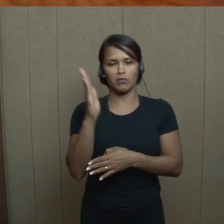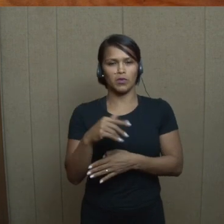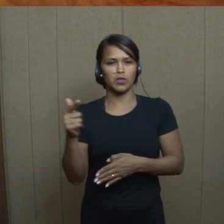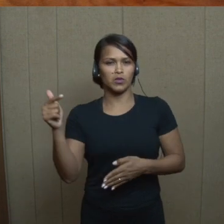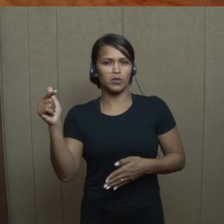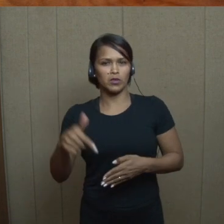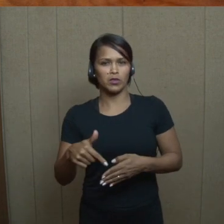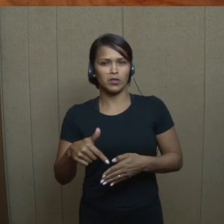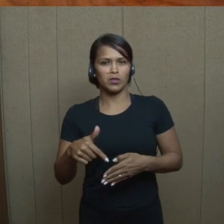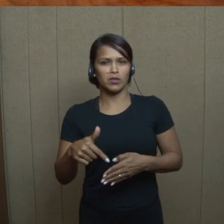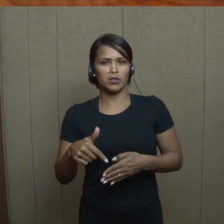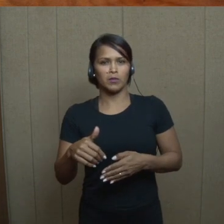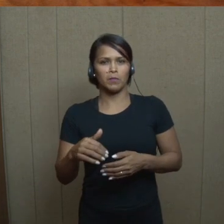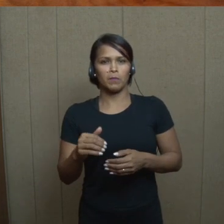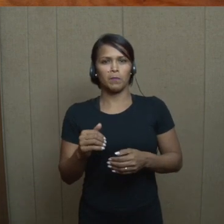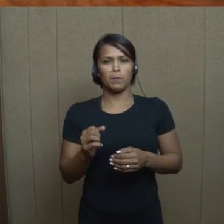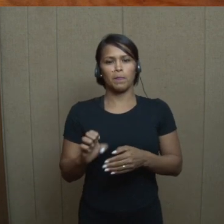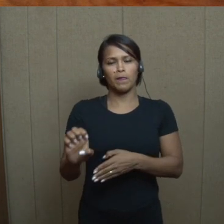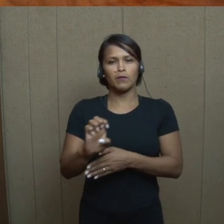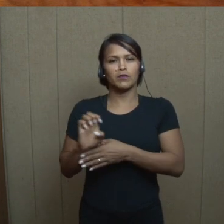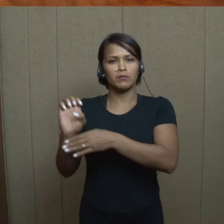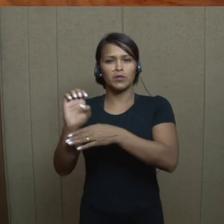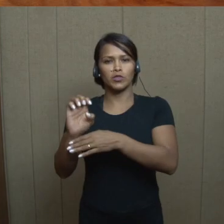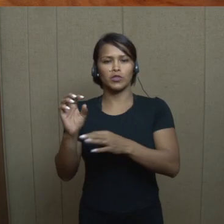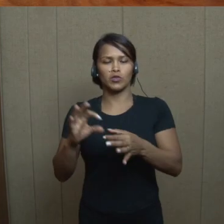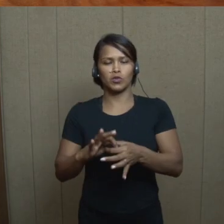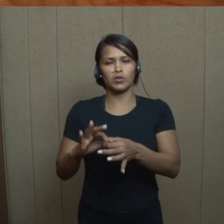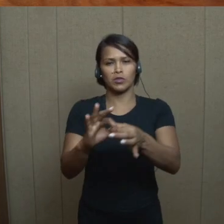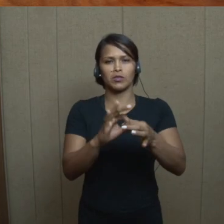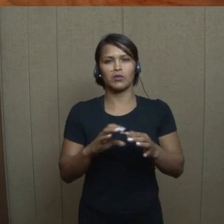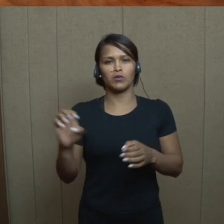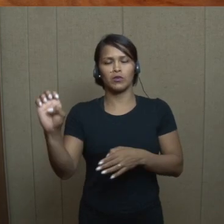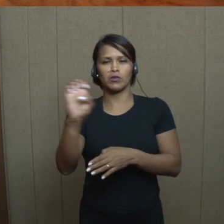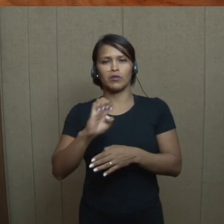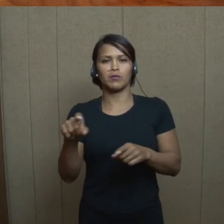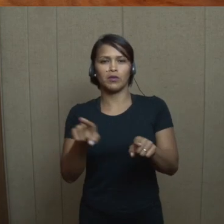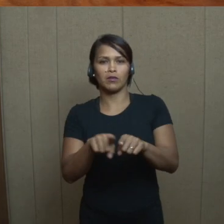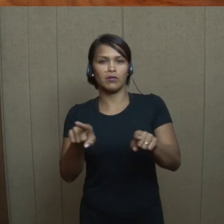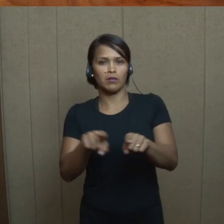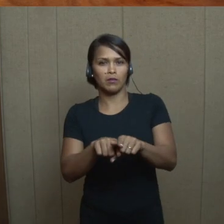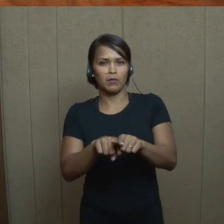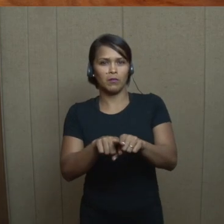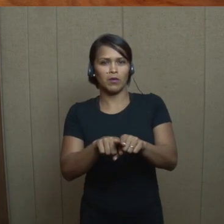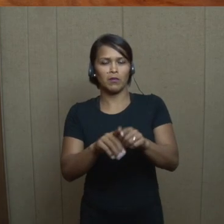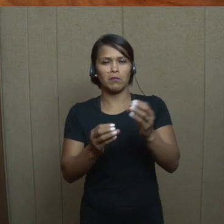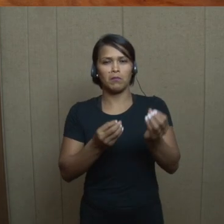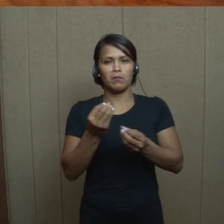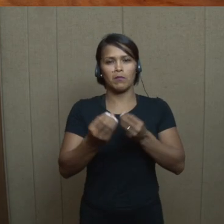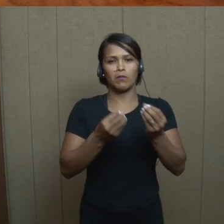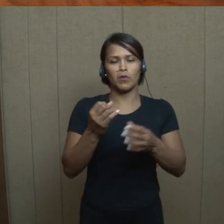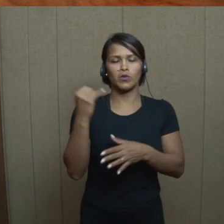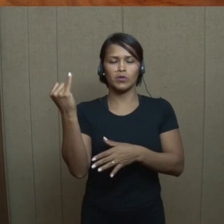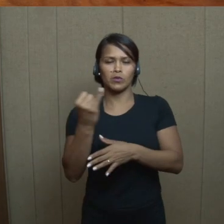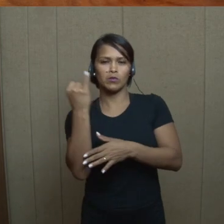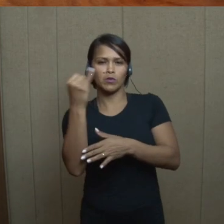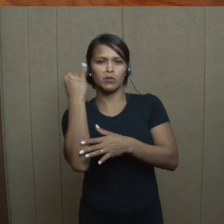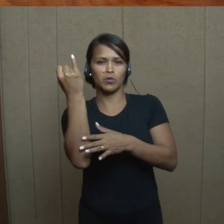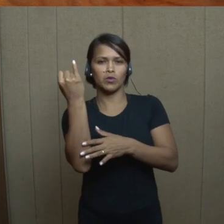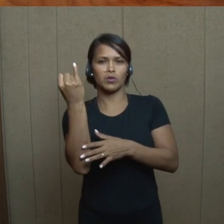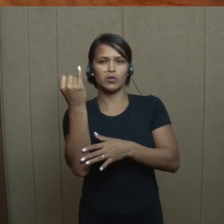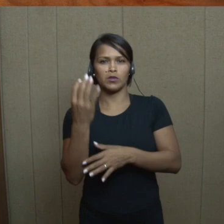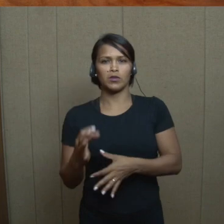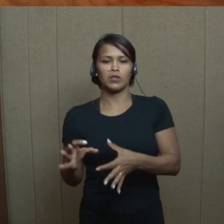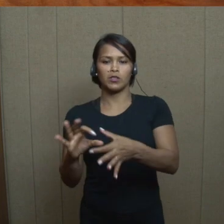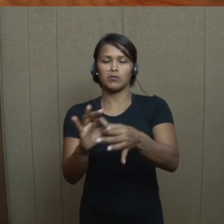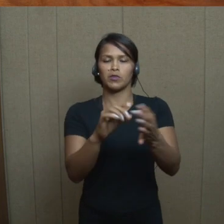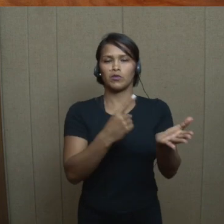Os embaixadores da União Europeia também demonstram o interesse que nós temos na nossa relação. E vamos tentar manter um